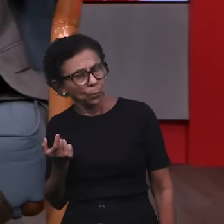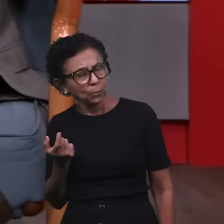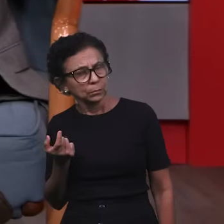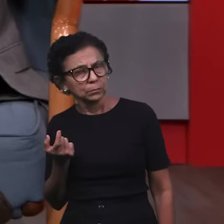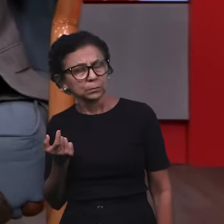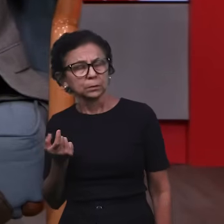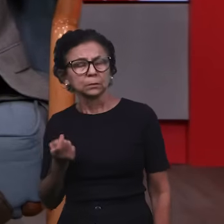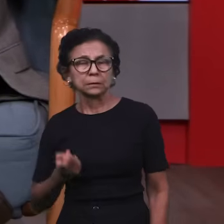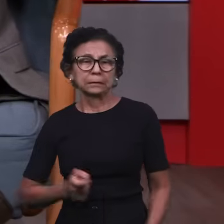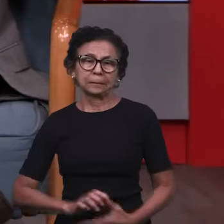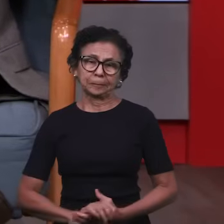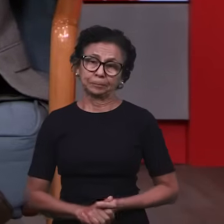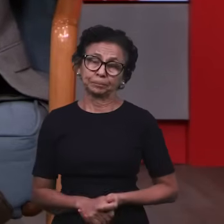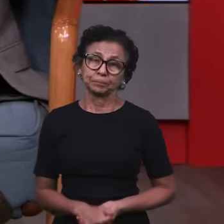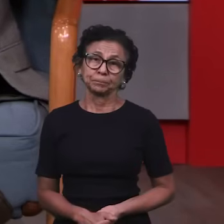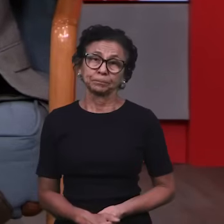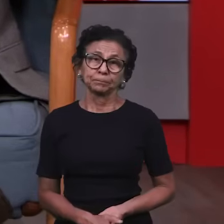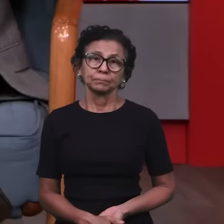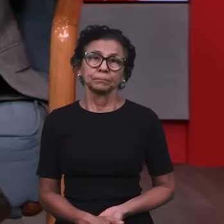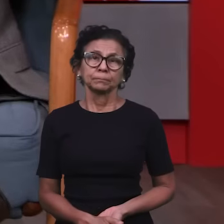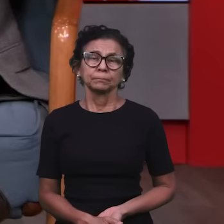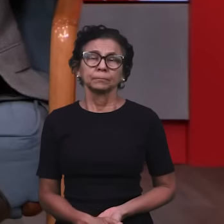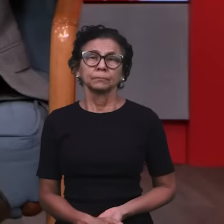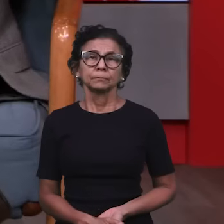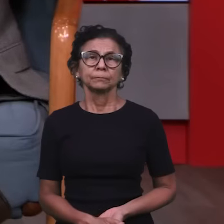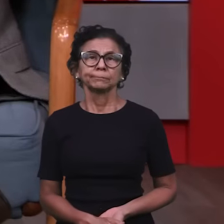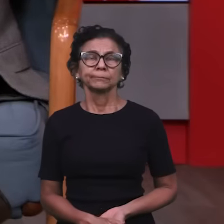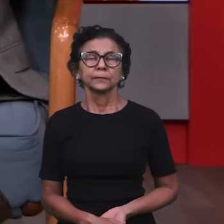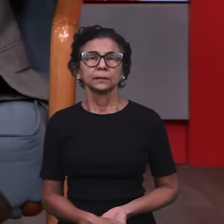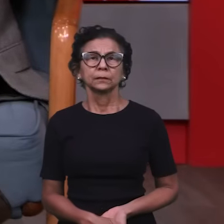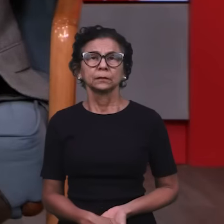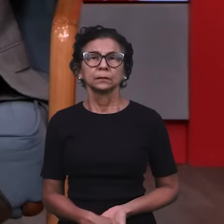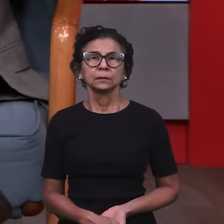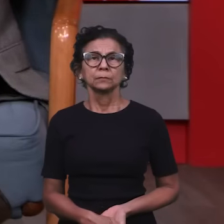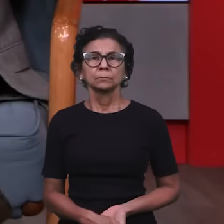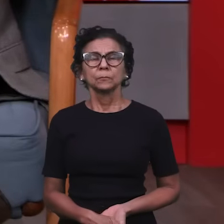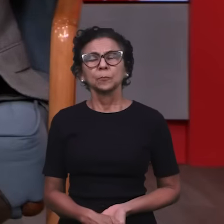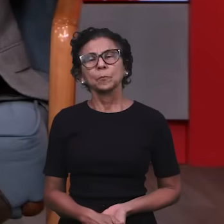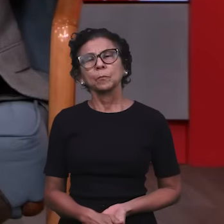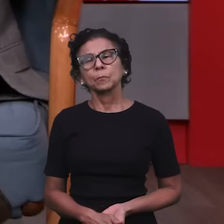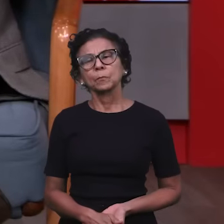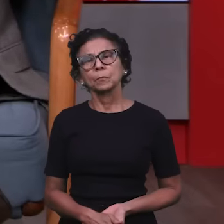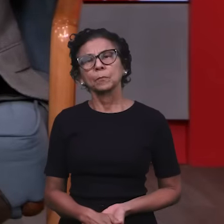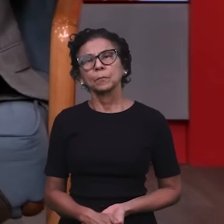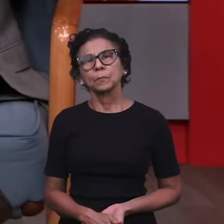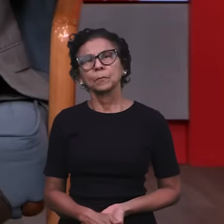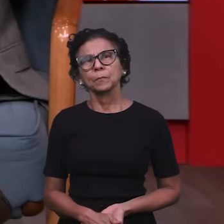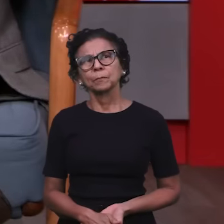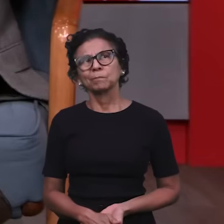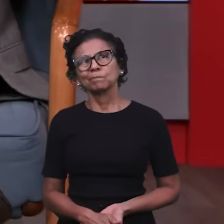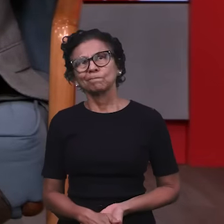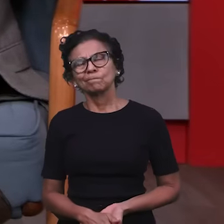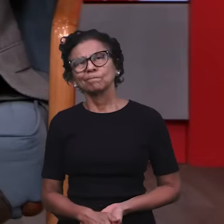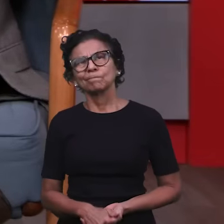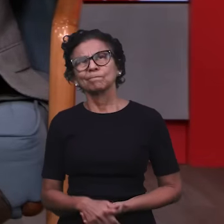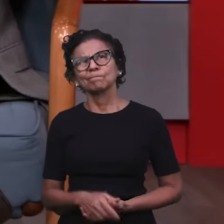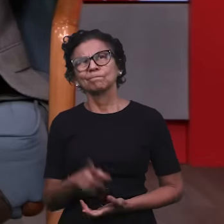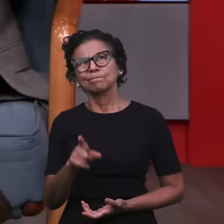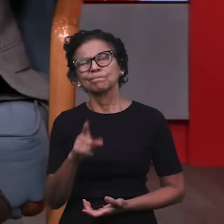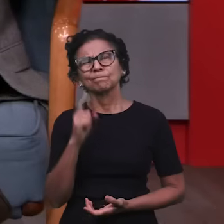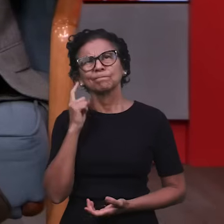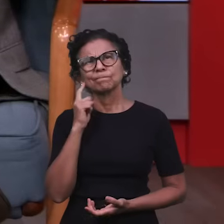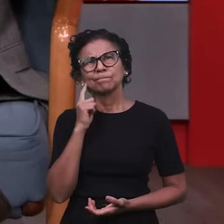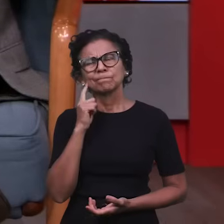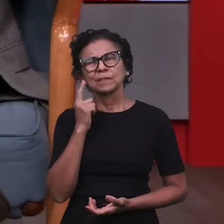será que a intenção de Pedro era a orelha? Será que